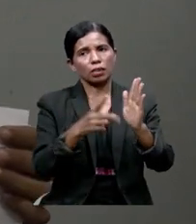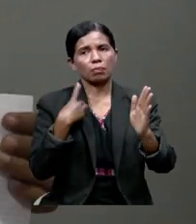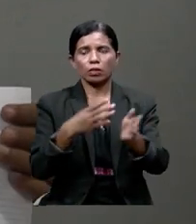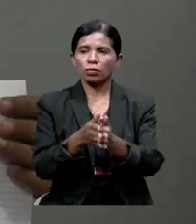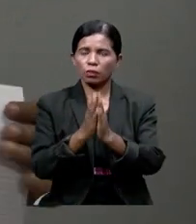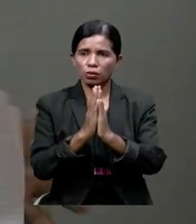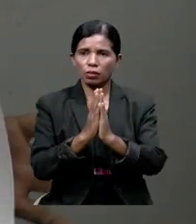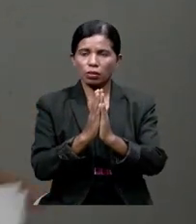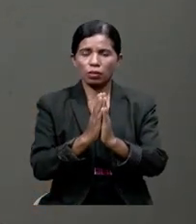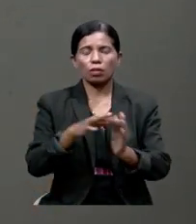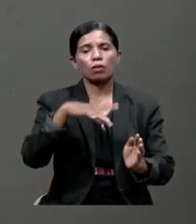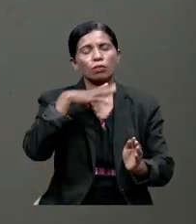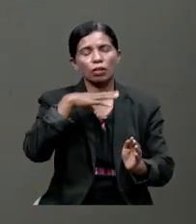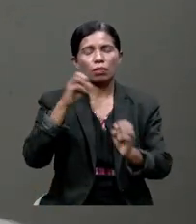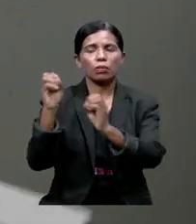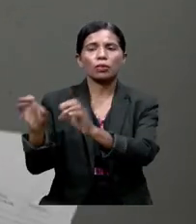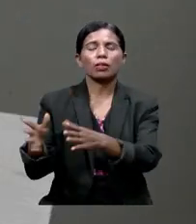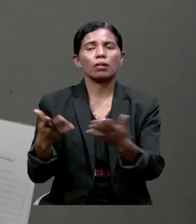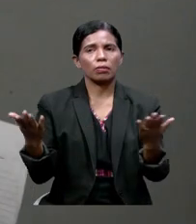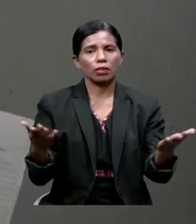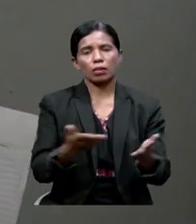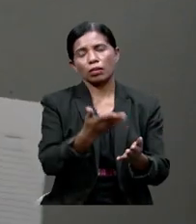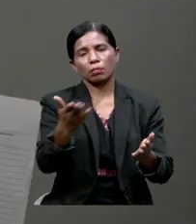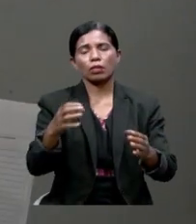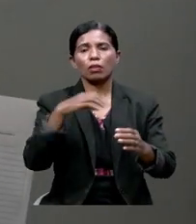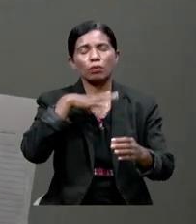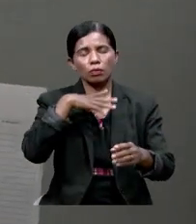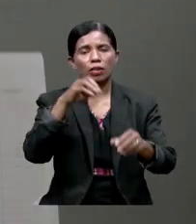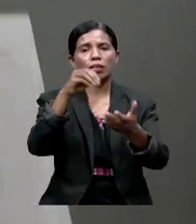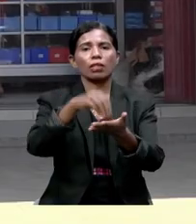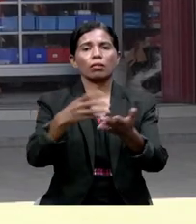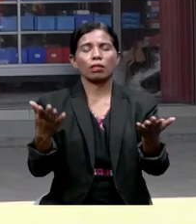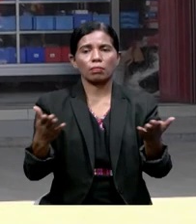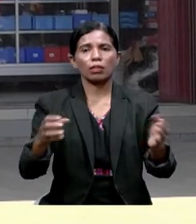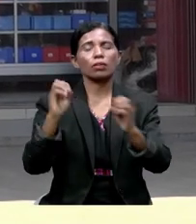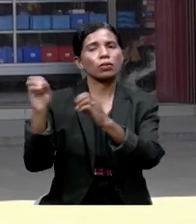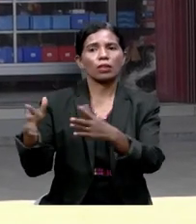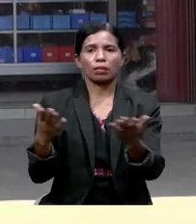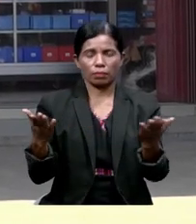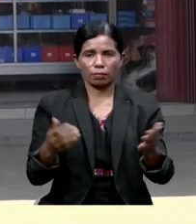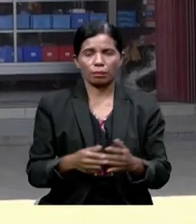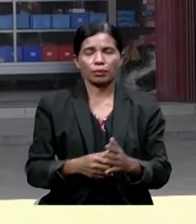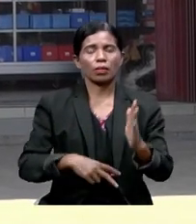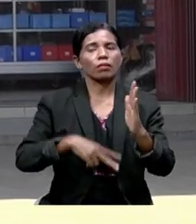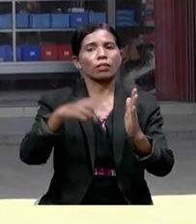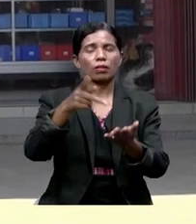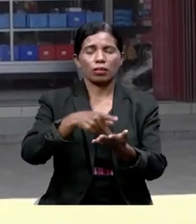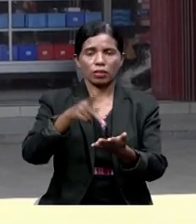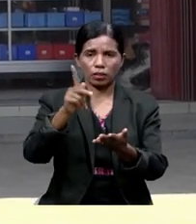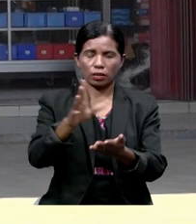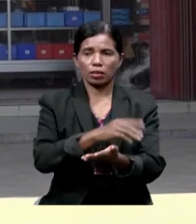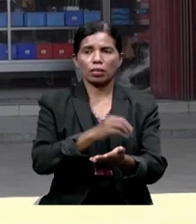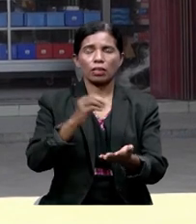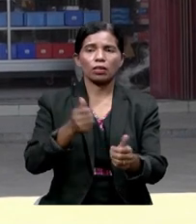bani. Oni list ini bosu ini be. Durante ini itu bosu list itu tau ini be, no suai ini be. Valor kuima kontra ordenasaun